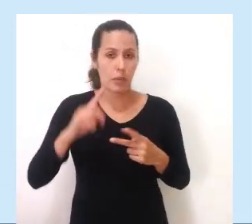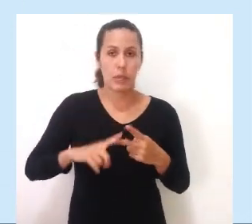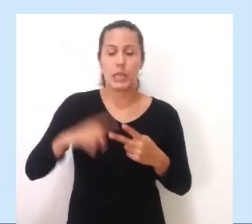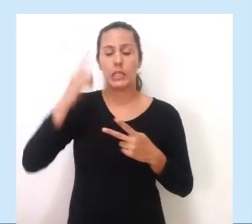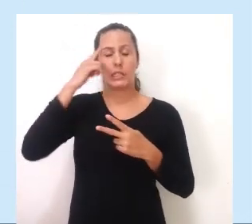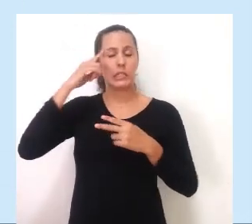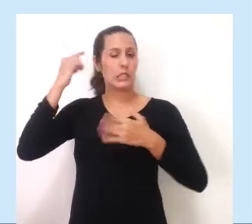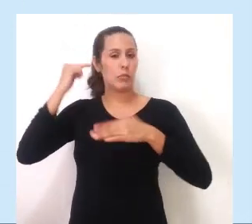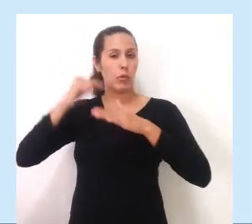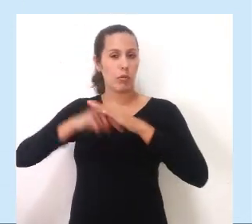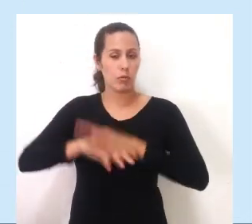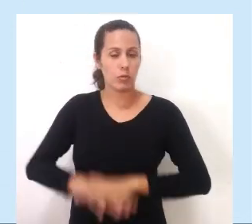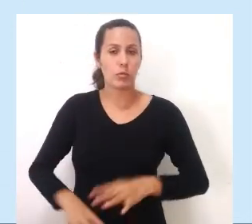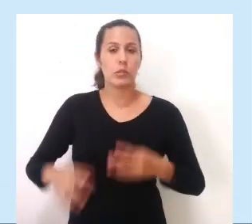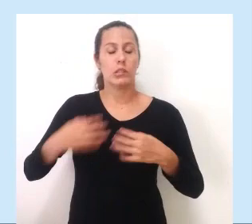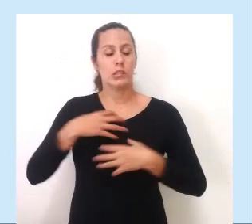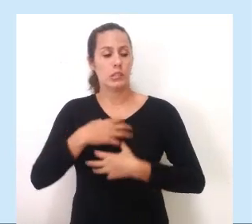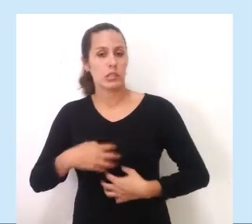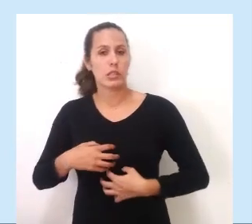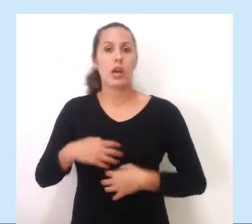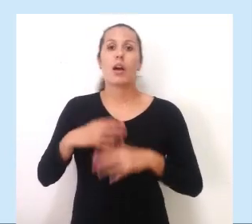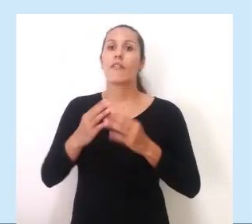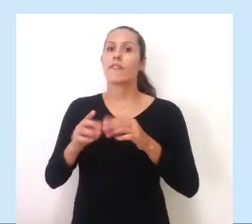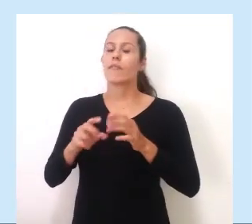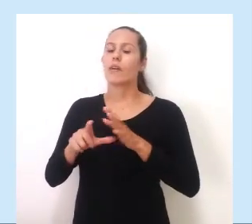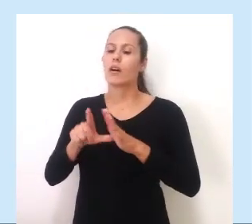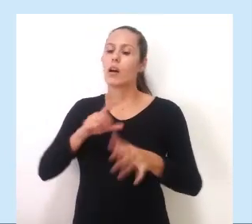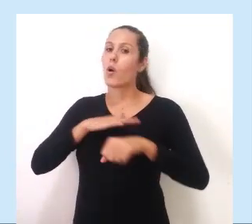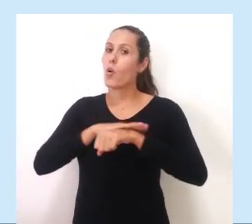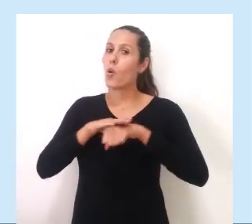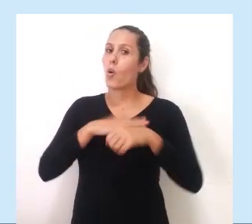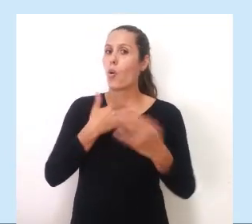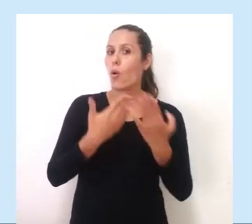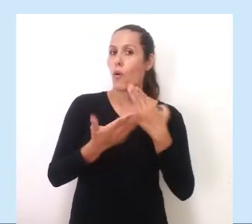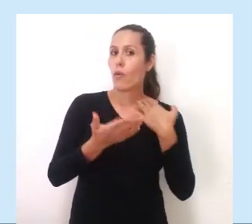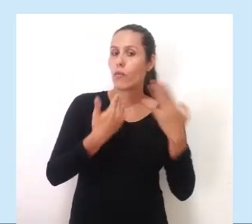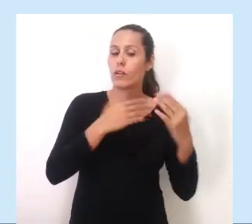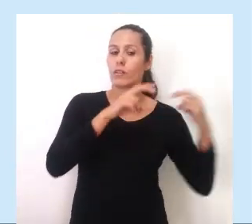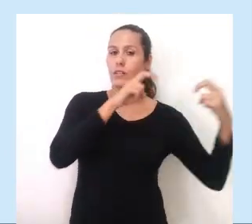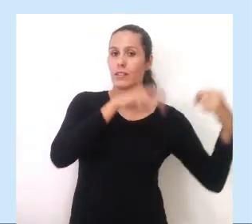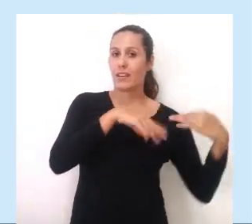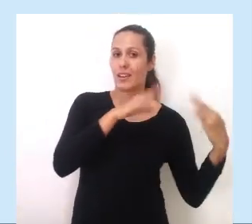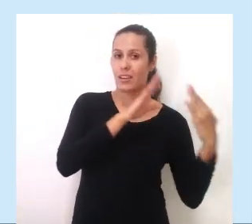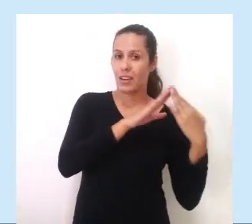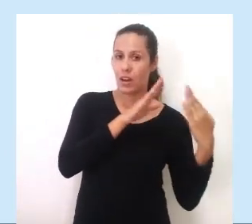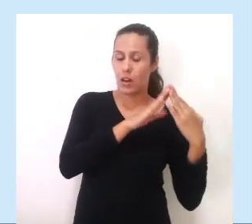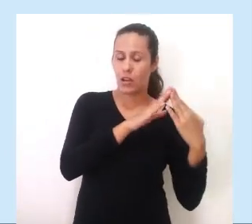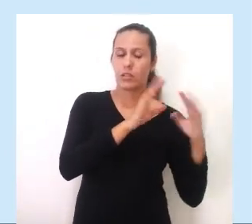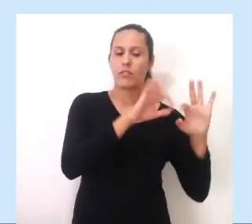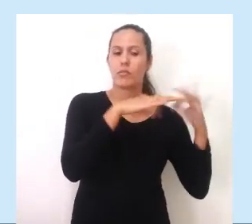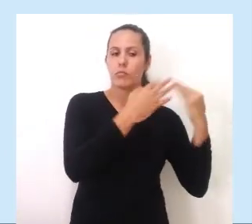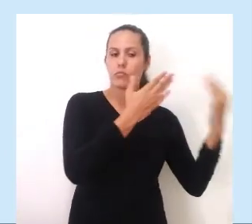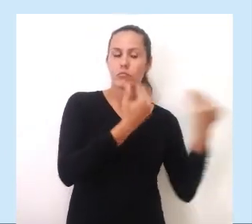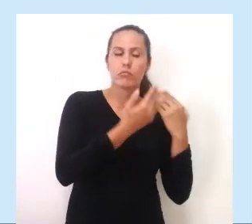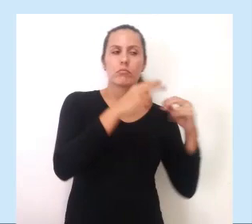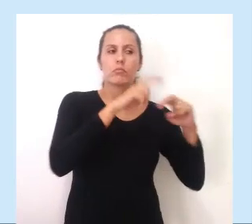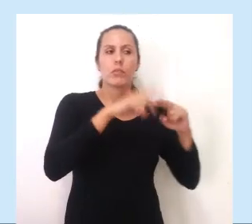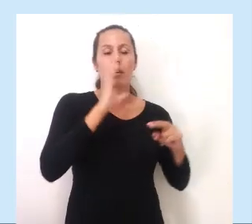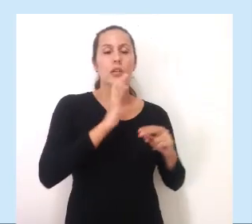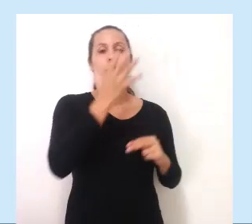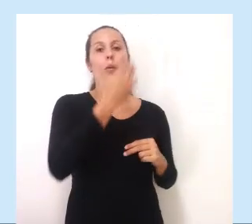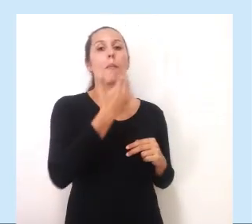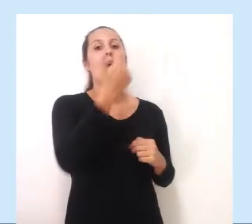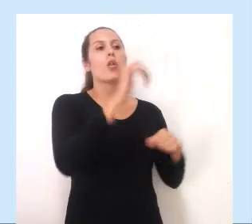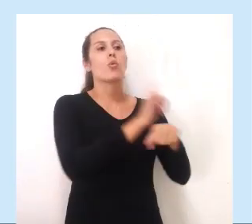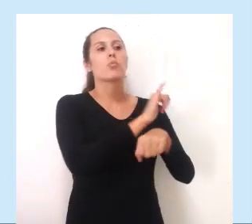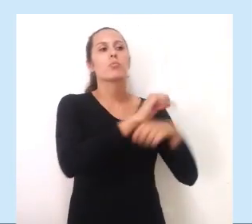hormônio, dor de cabeça, enxaqueca. Vamos conversar em casa para decidir qual é o